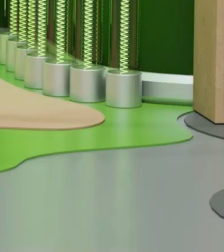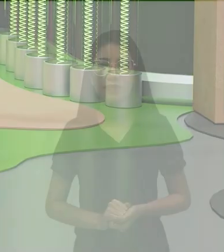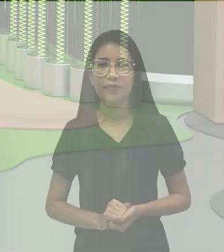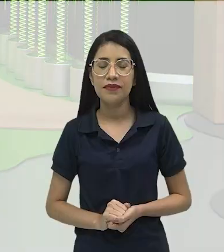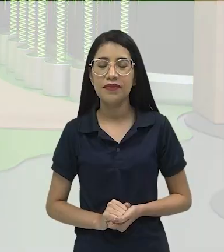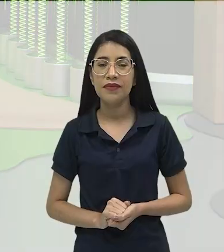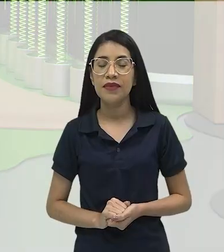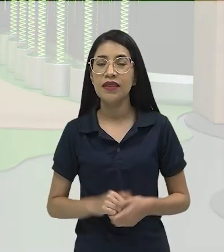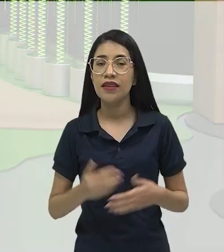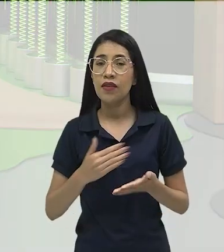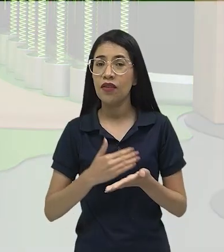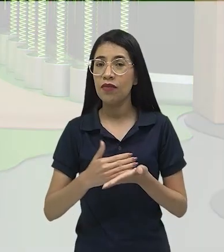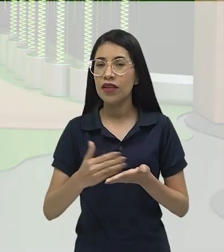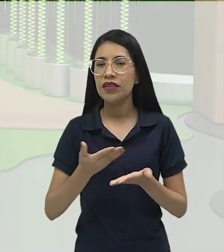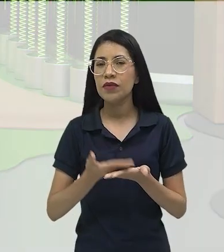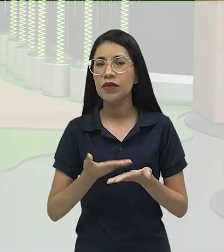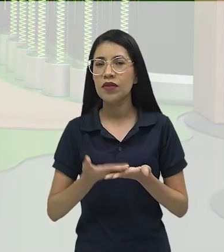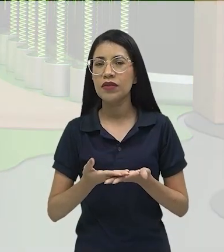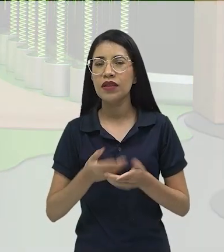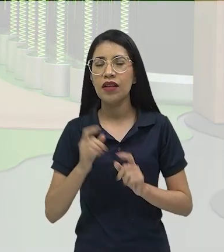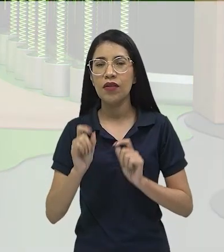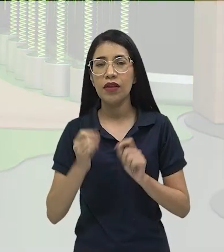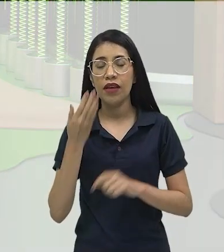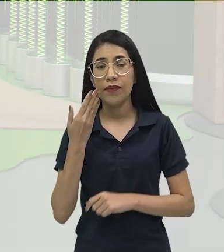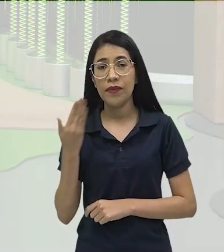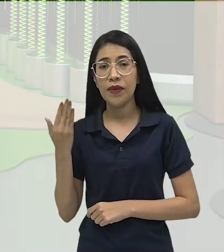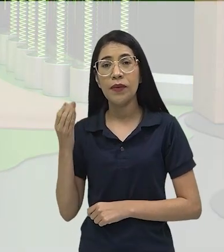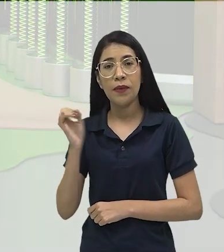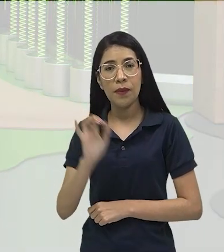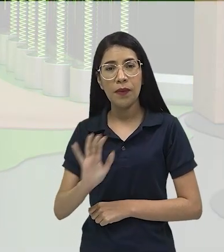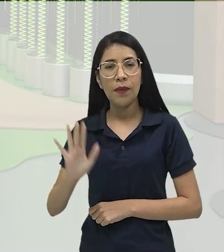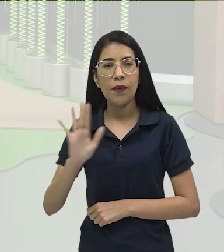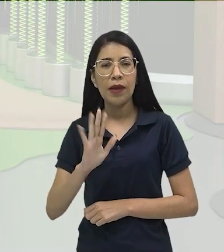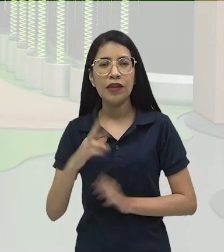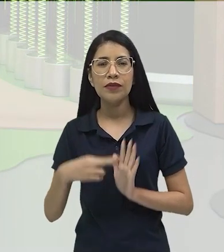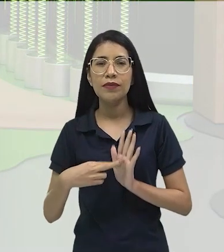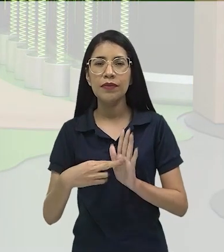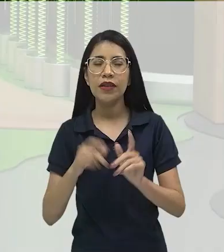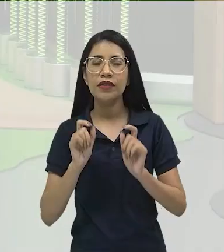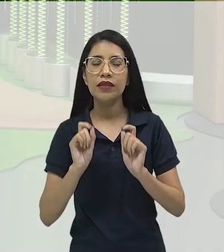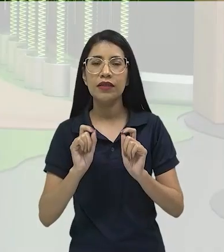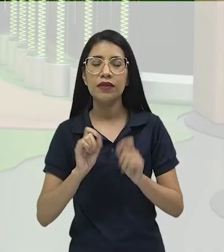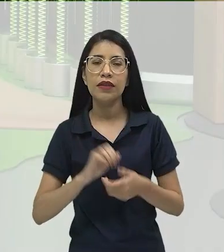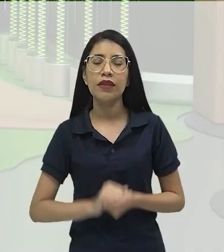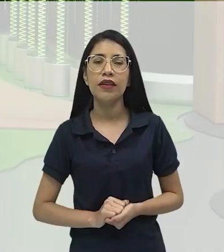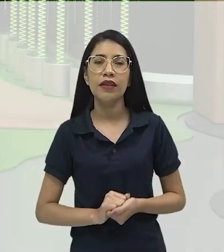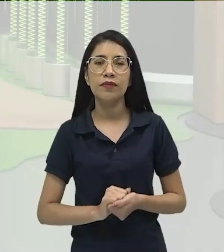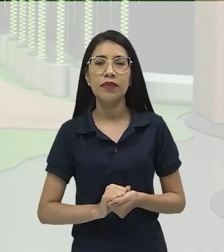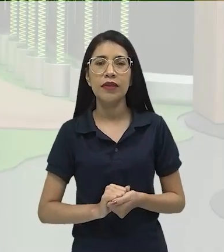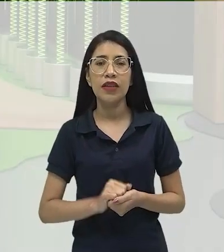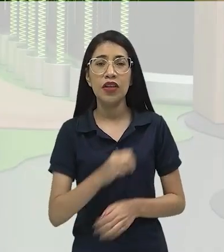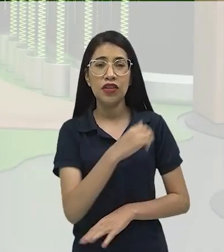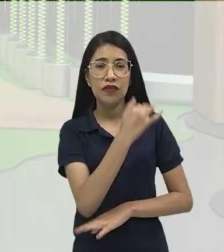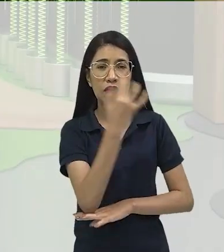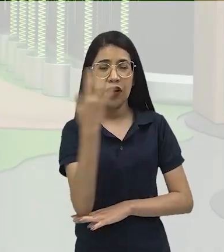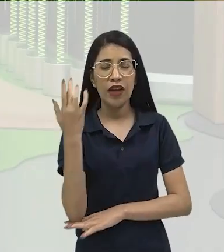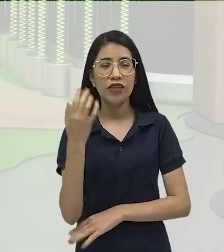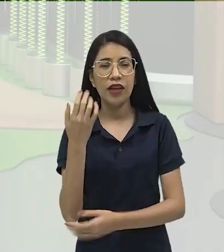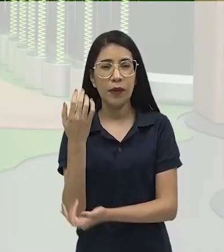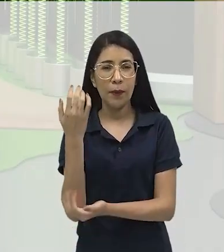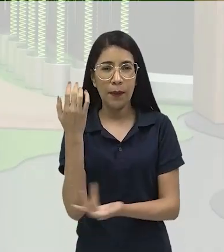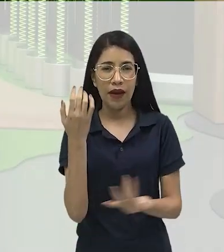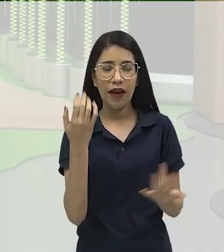E já iniciamos a nossa aula com essas imagens, né? Que são imagens de queimadas.